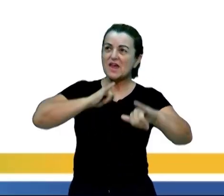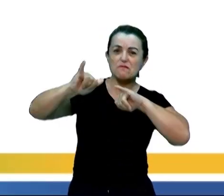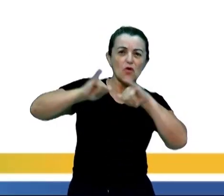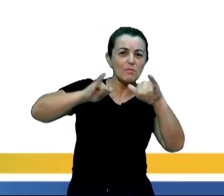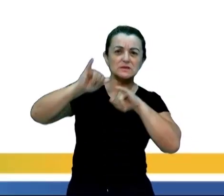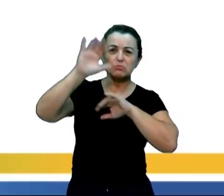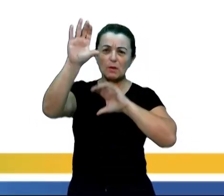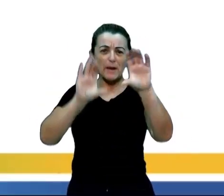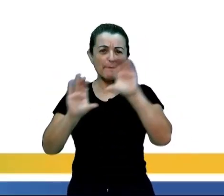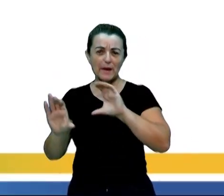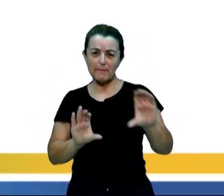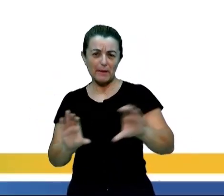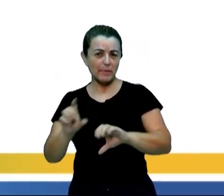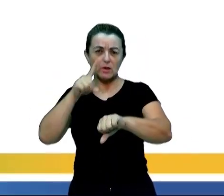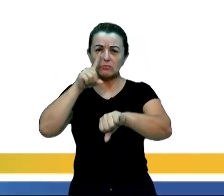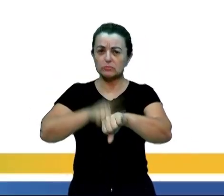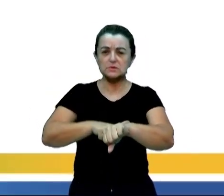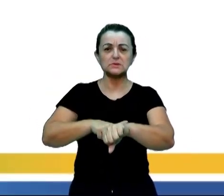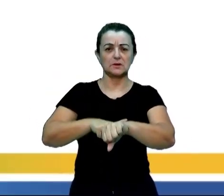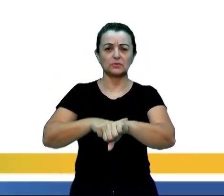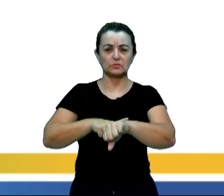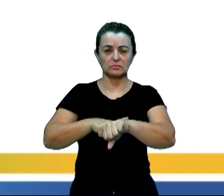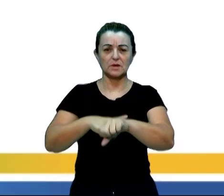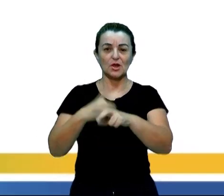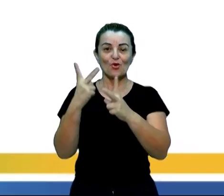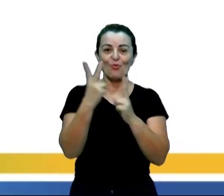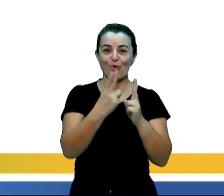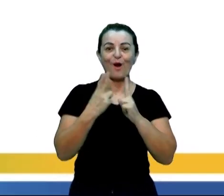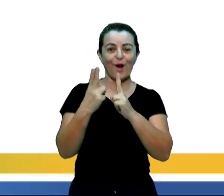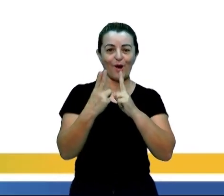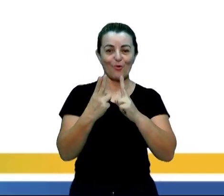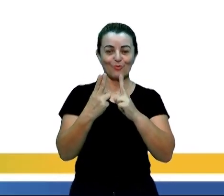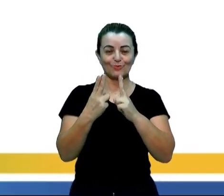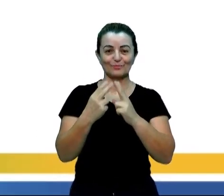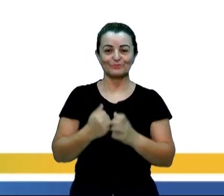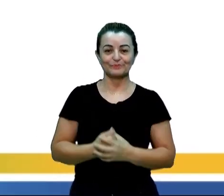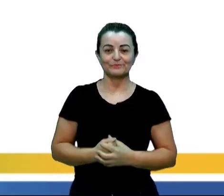polos em tempo real, né? No mesmo momento em que ela acontece.